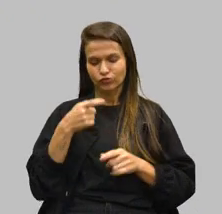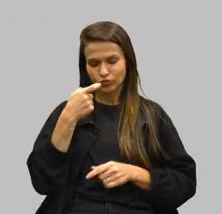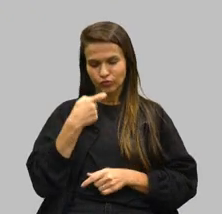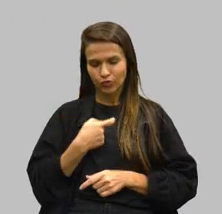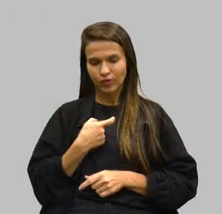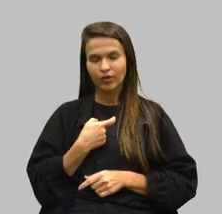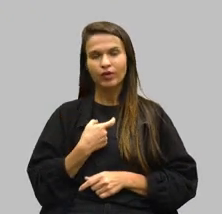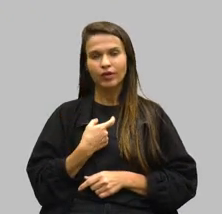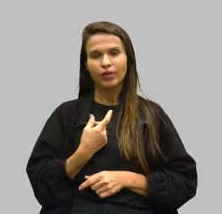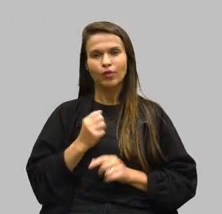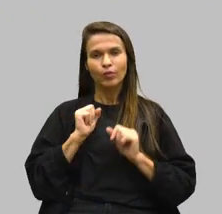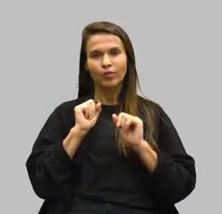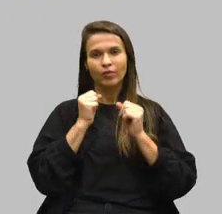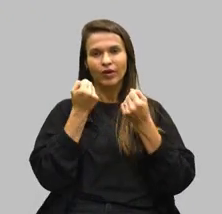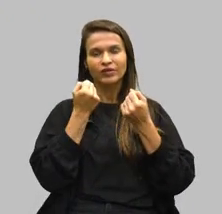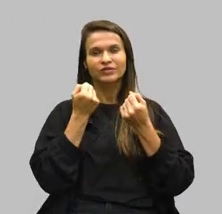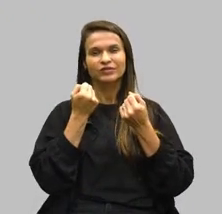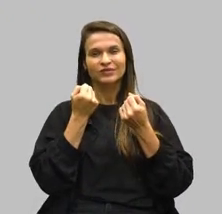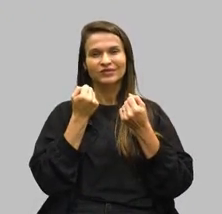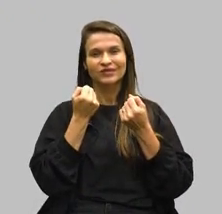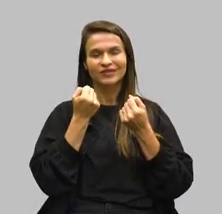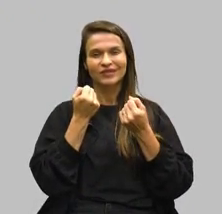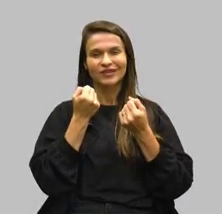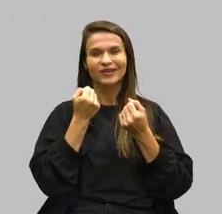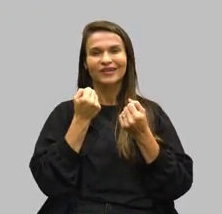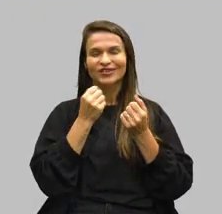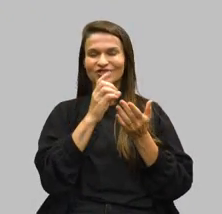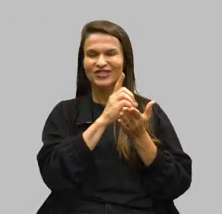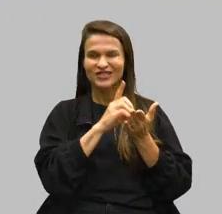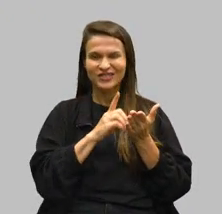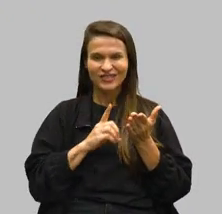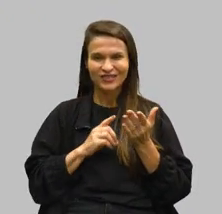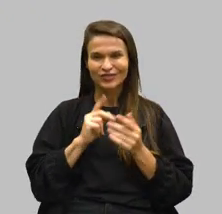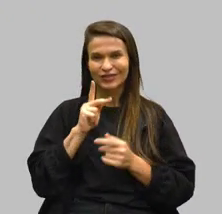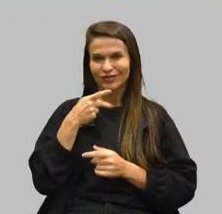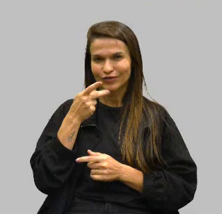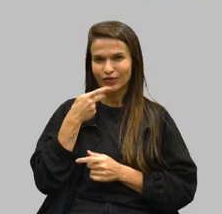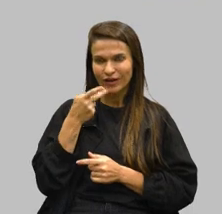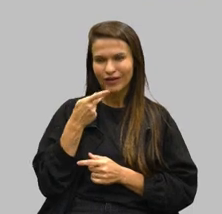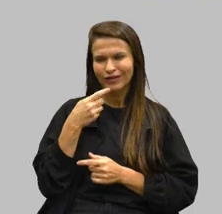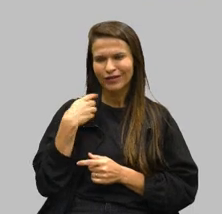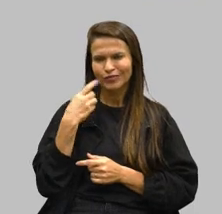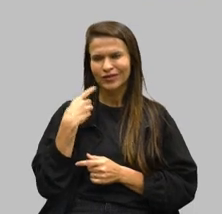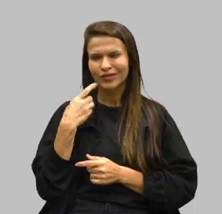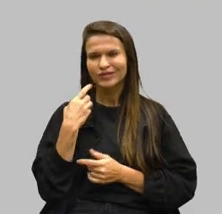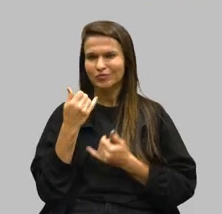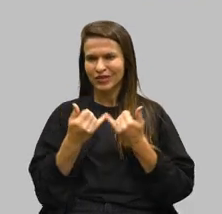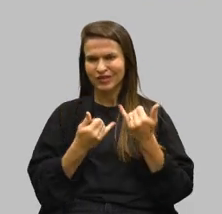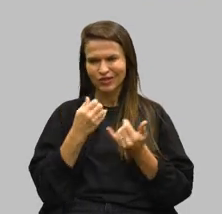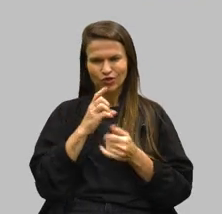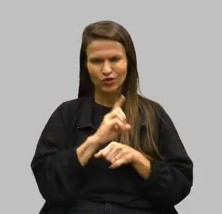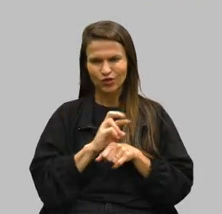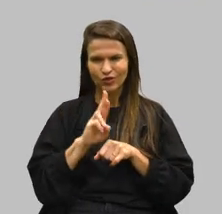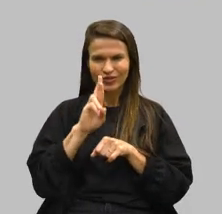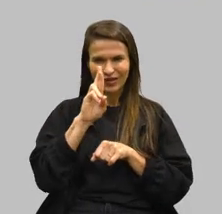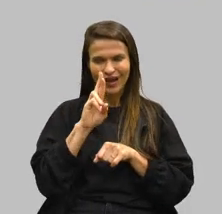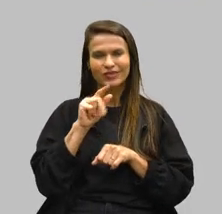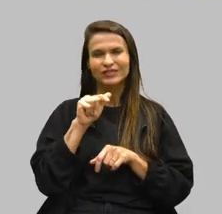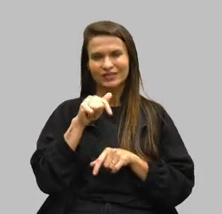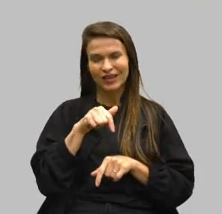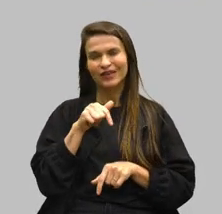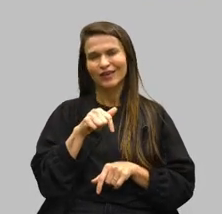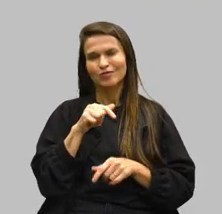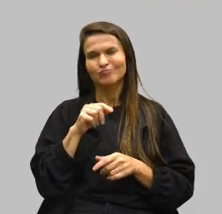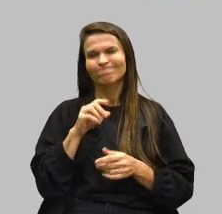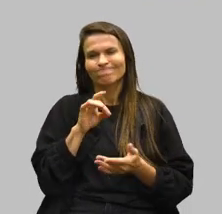numa defesa de dissertação Estávamos falando você citou Deputado en sobre eh doutorado Isso aqui é uma verdadeira